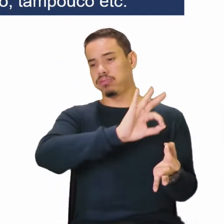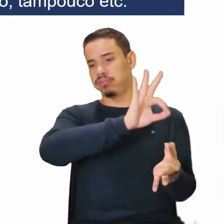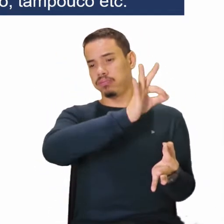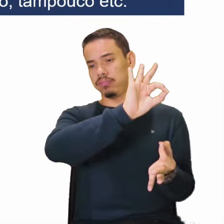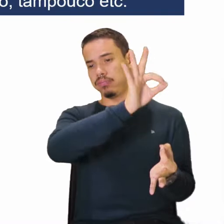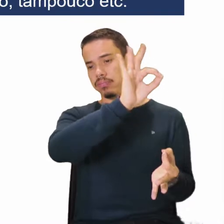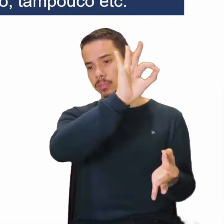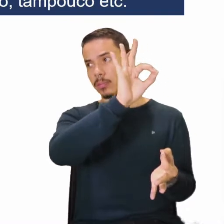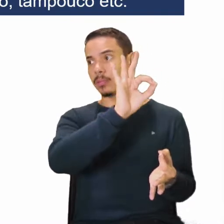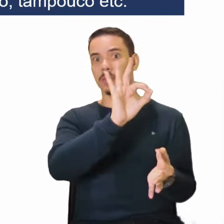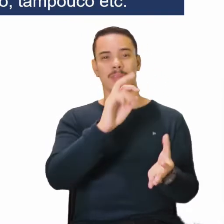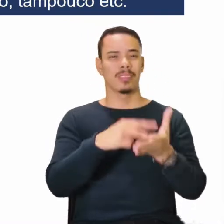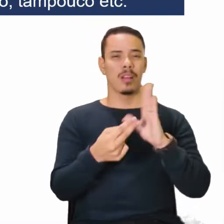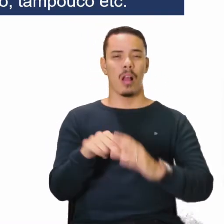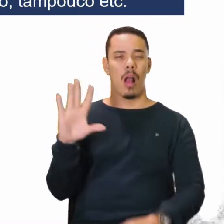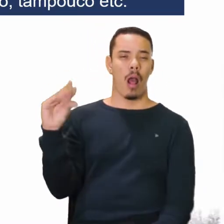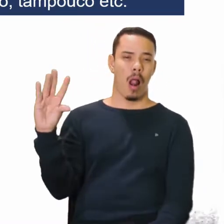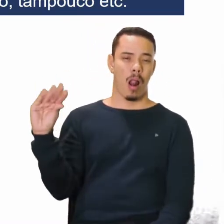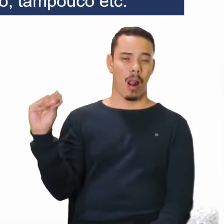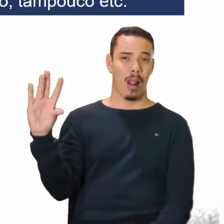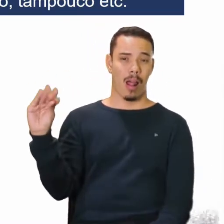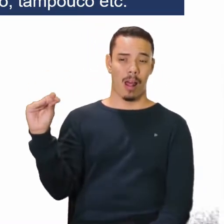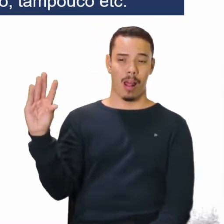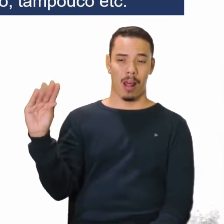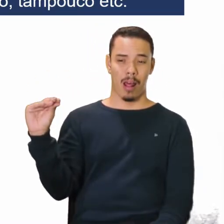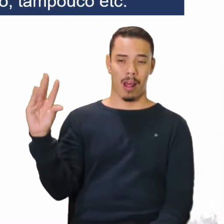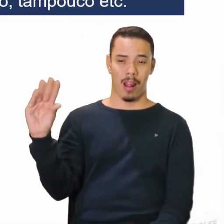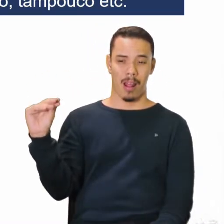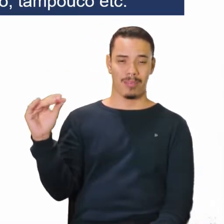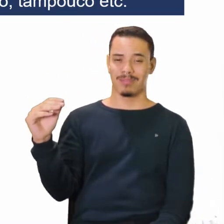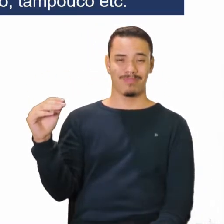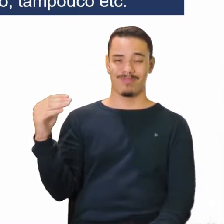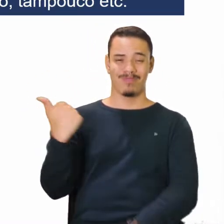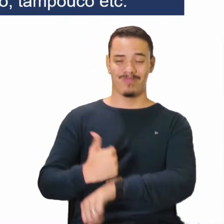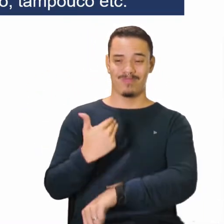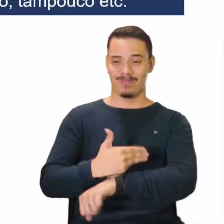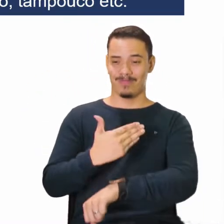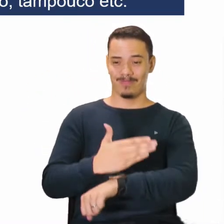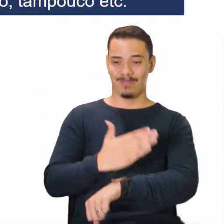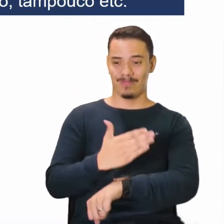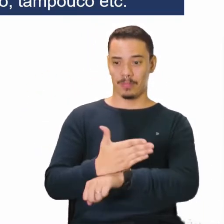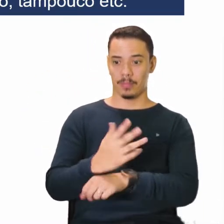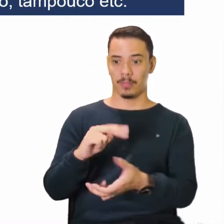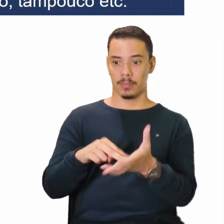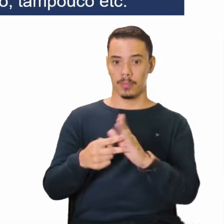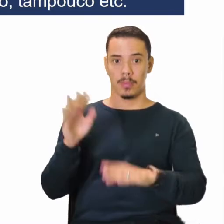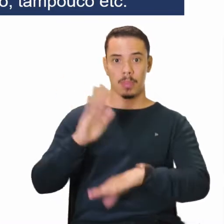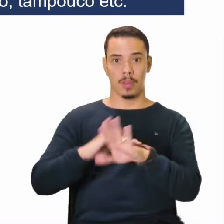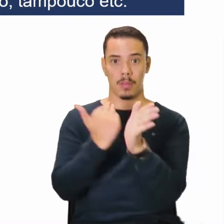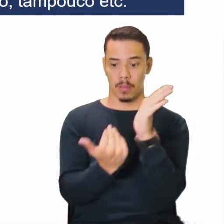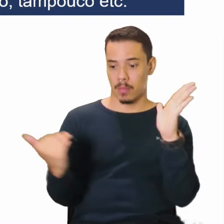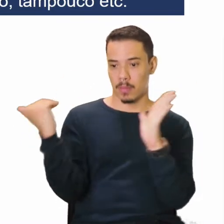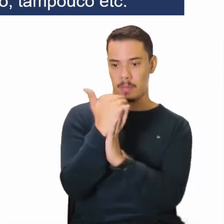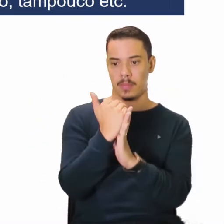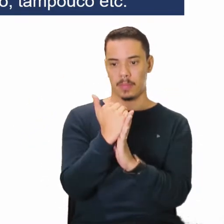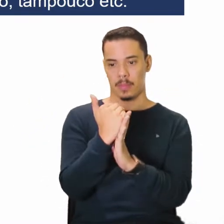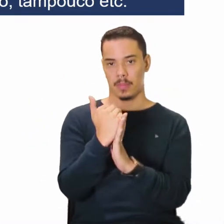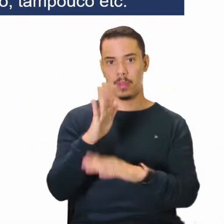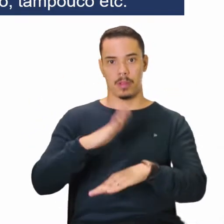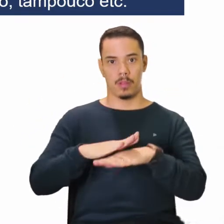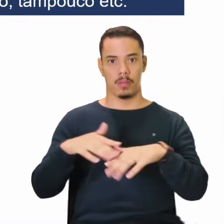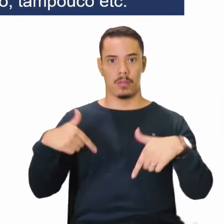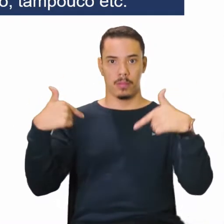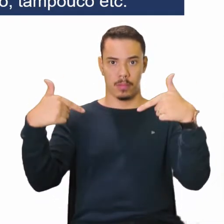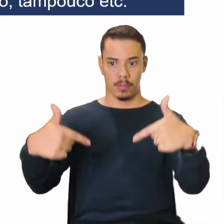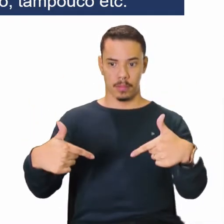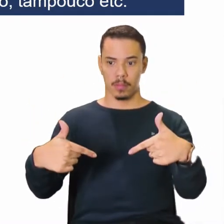dizer o quê? Tá dando uma... tagarela. Fala demais, tá intensificando o quê? A